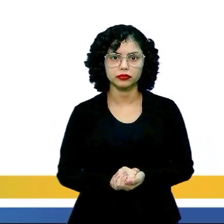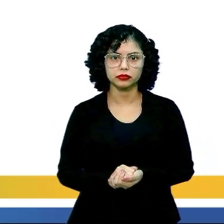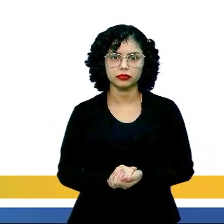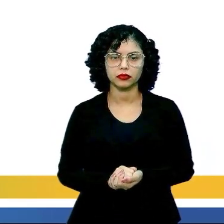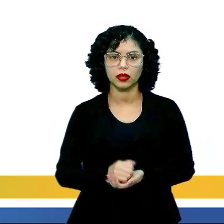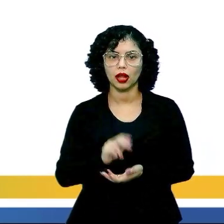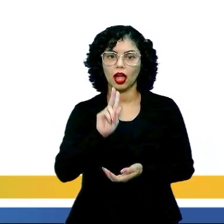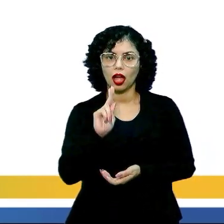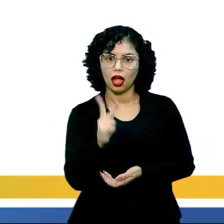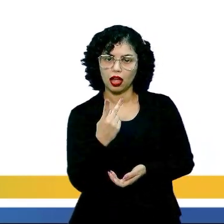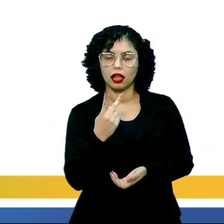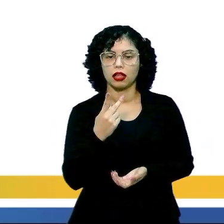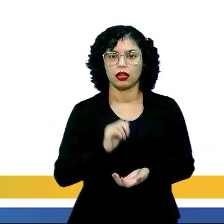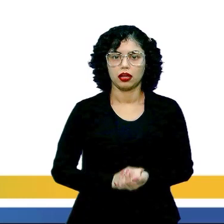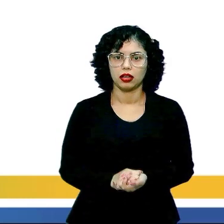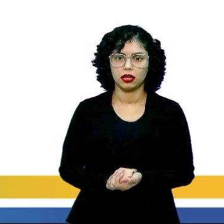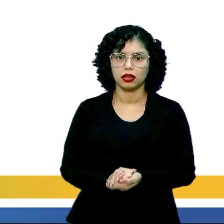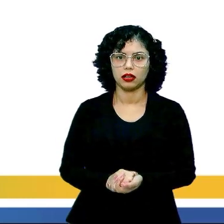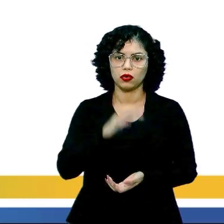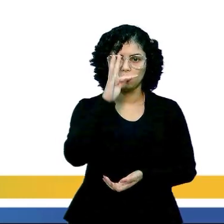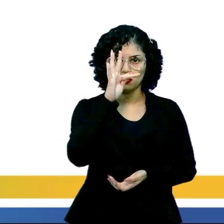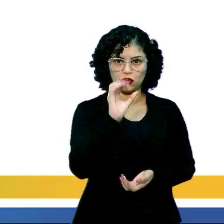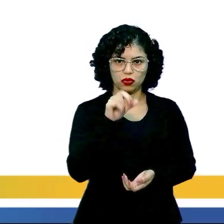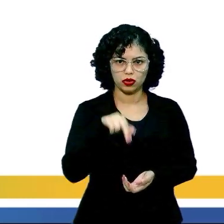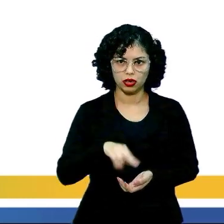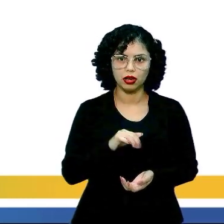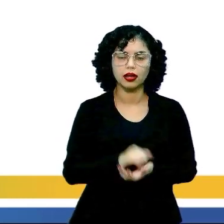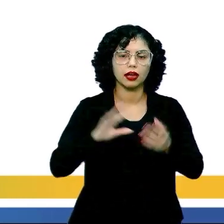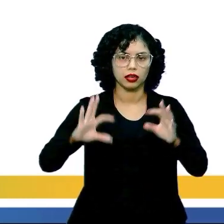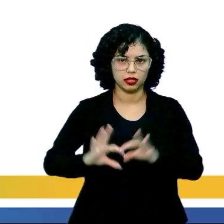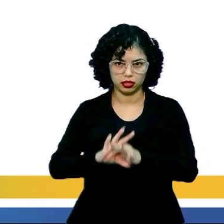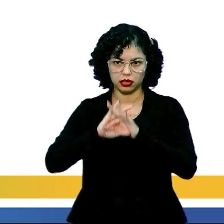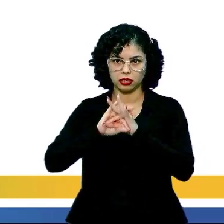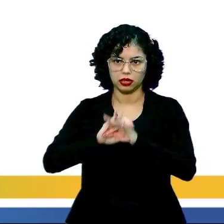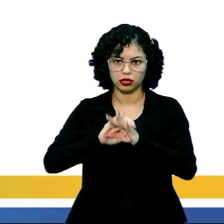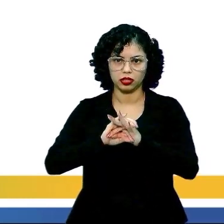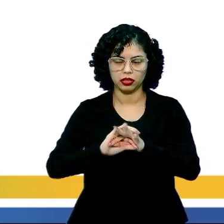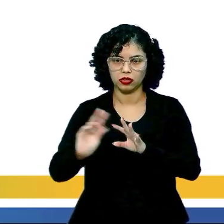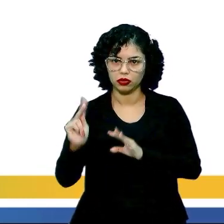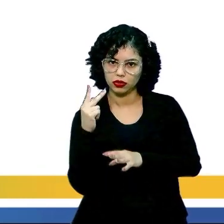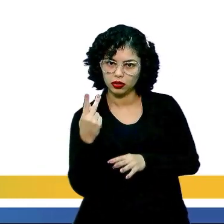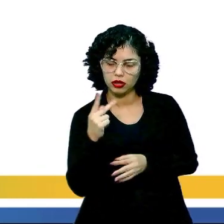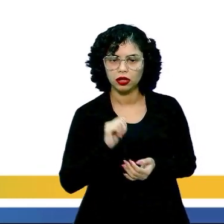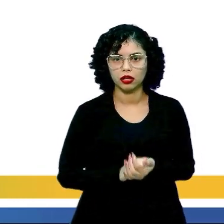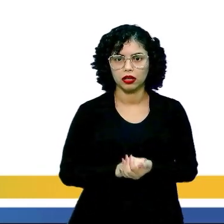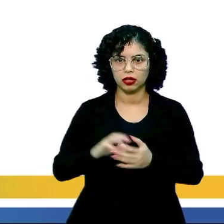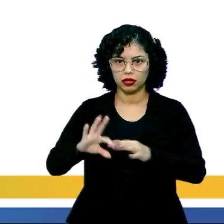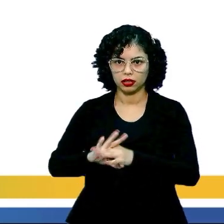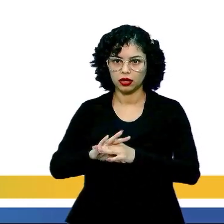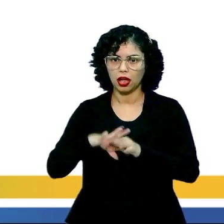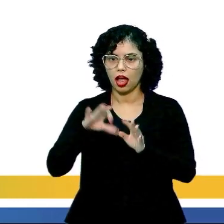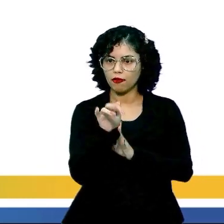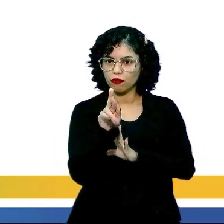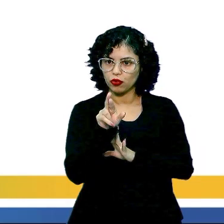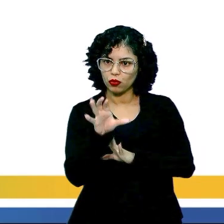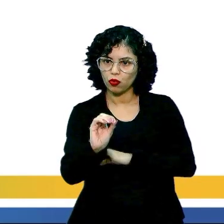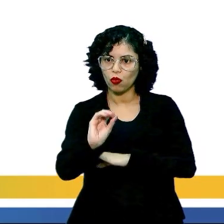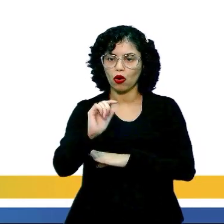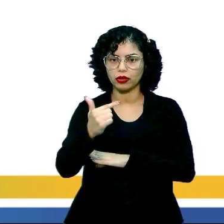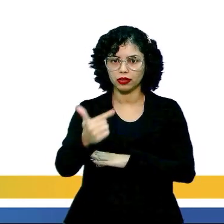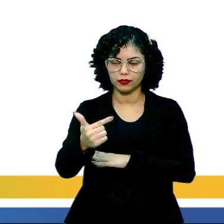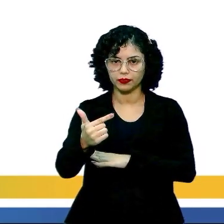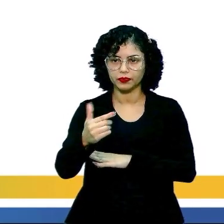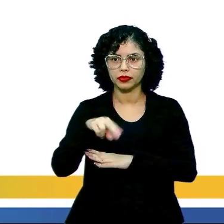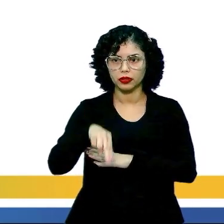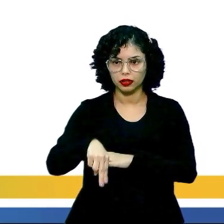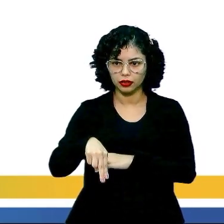E para a molécula polar, nós temos FON, que é a ligação de hidrogênio, hidrogênio ligado a flúor,